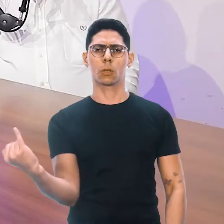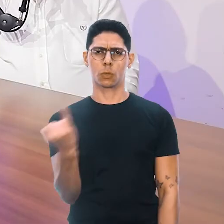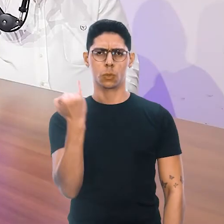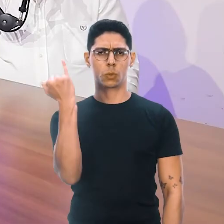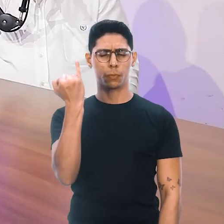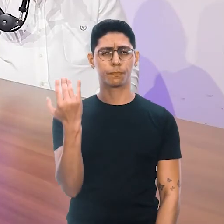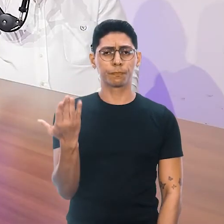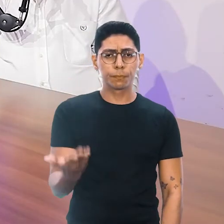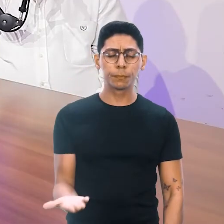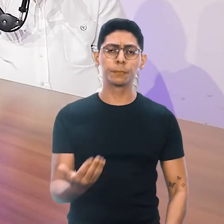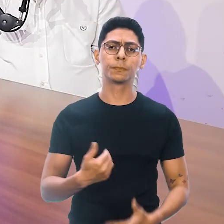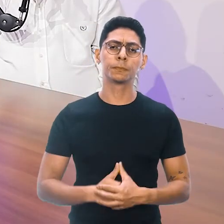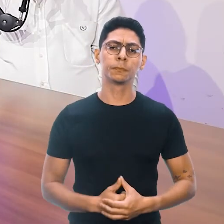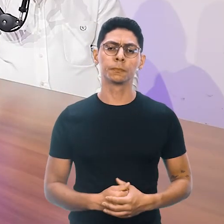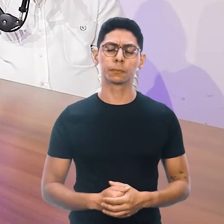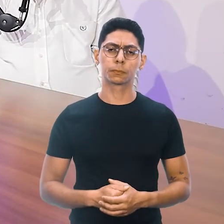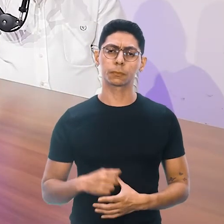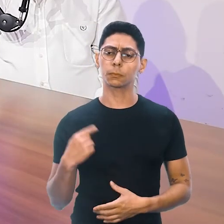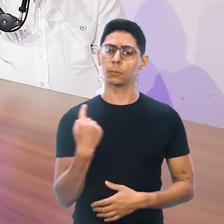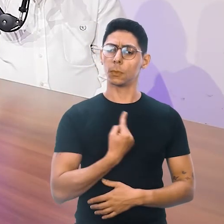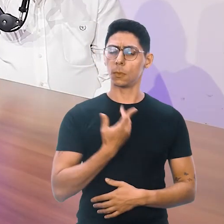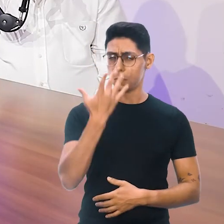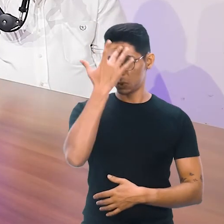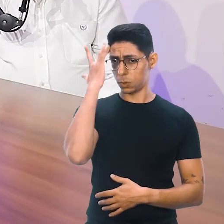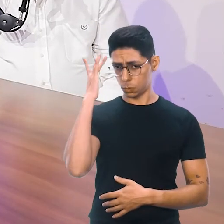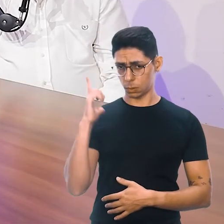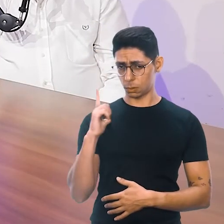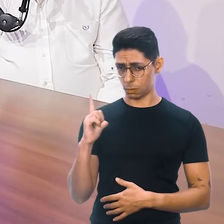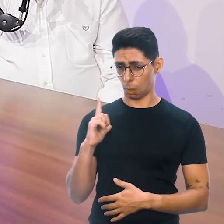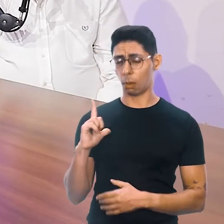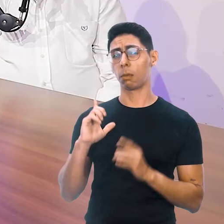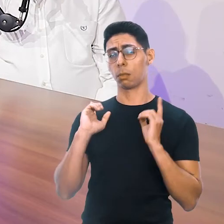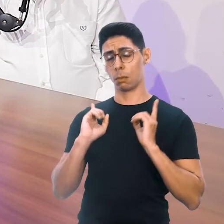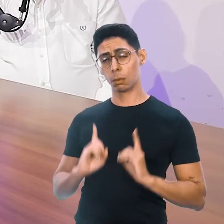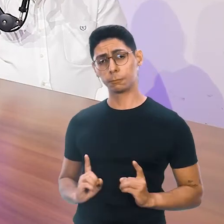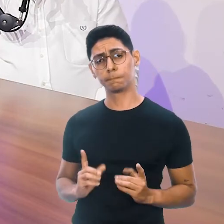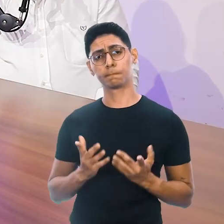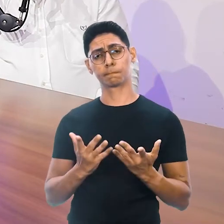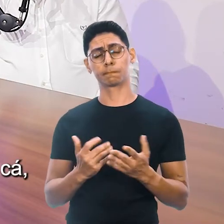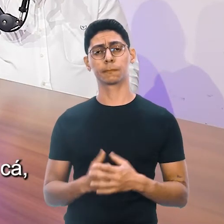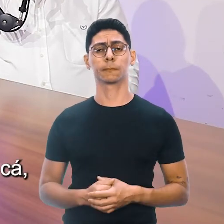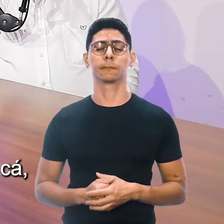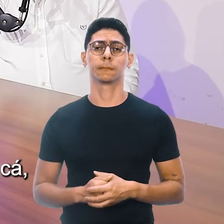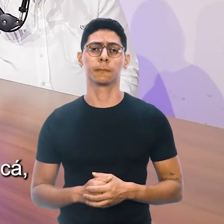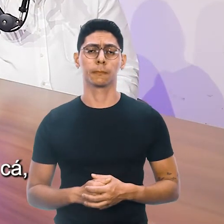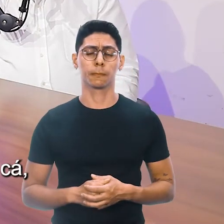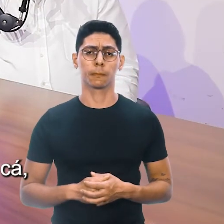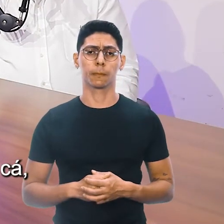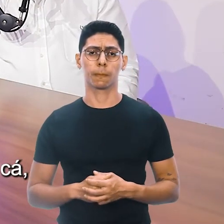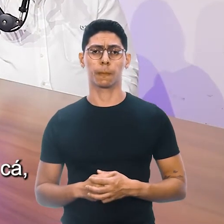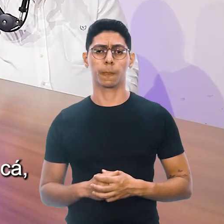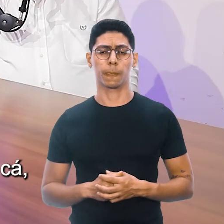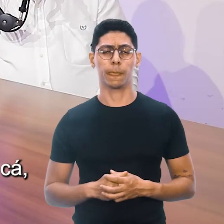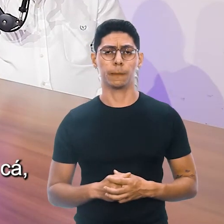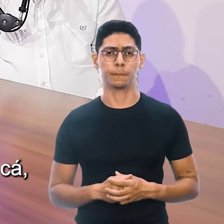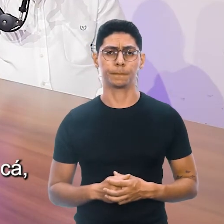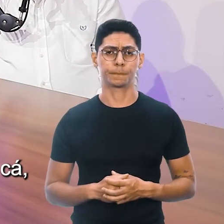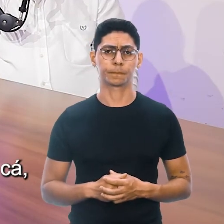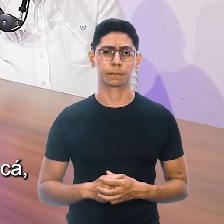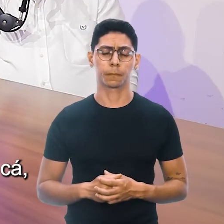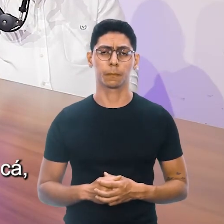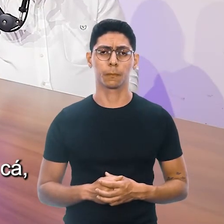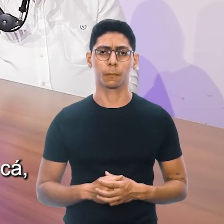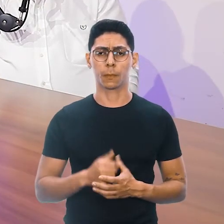né, para nós, pessoas com deficiência, elas estão, vamos dizer assim, de alguns anos para